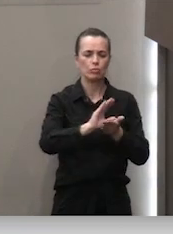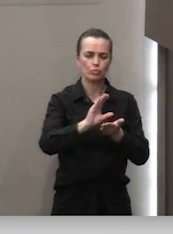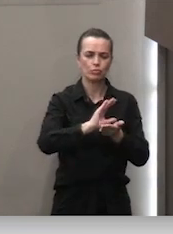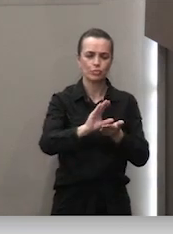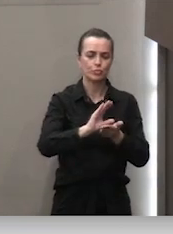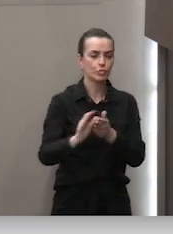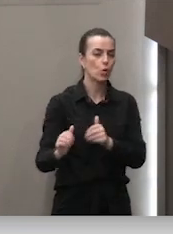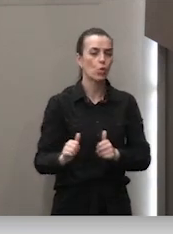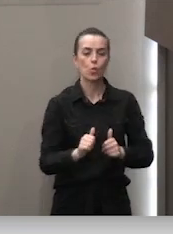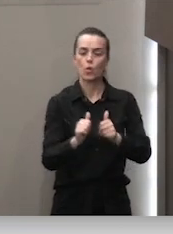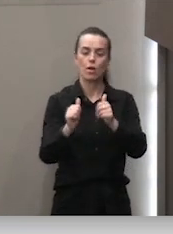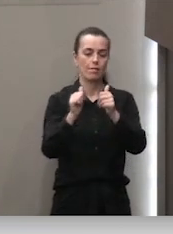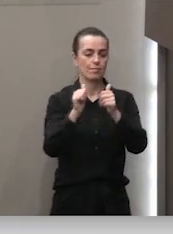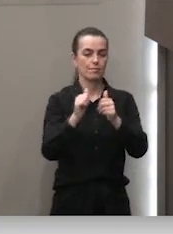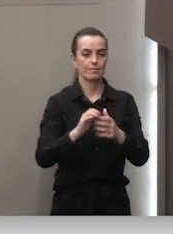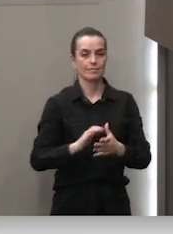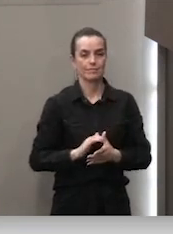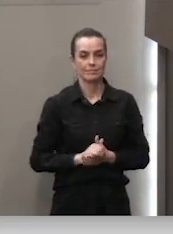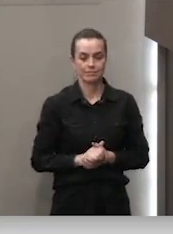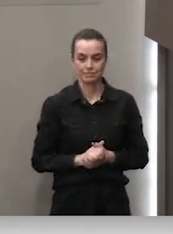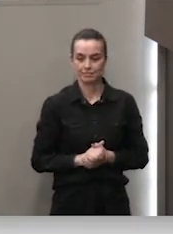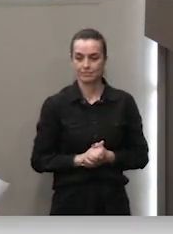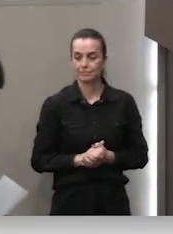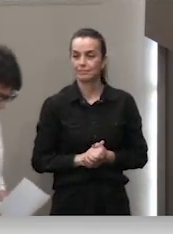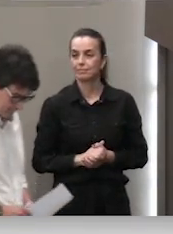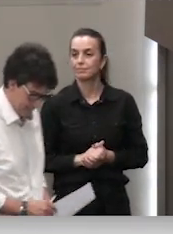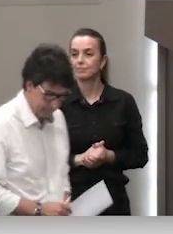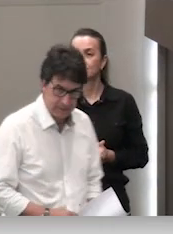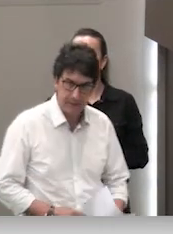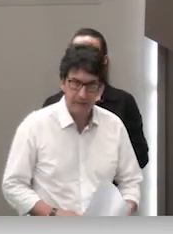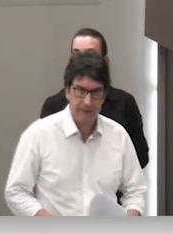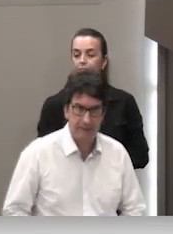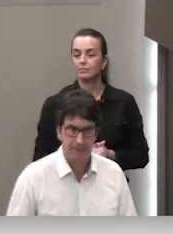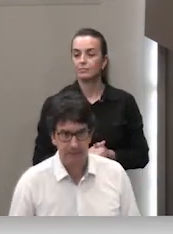Qualifica ainda mais o serviço em Passo Fundo.